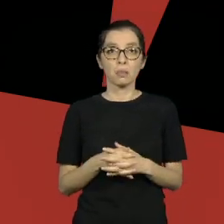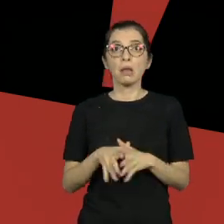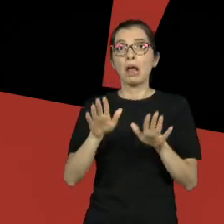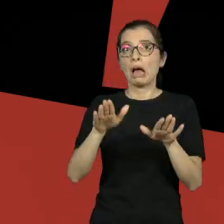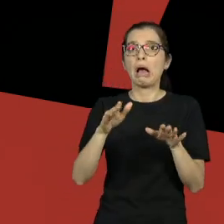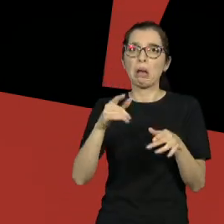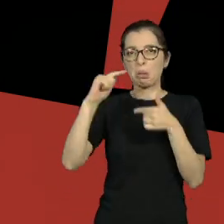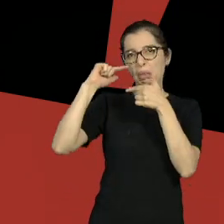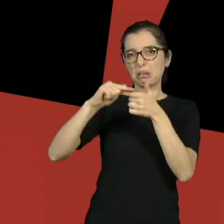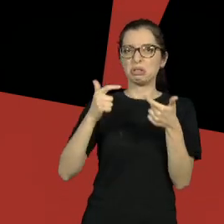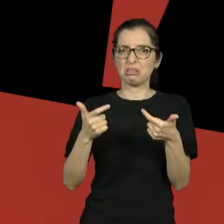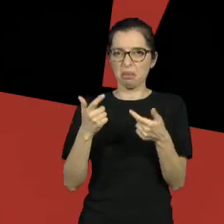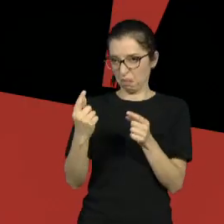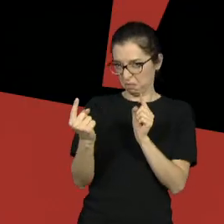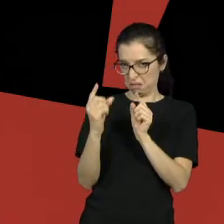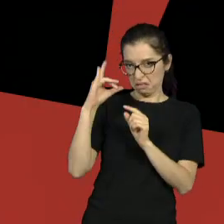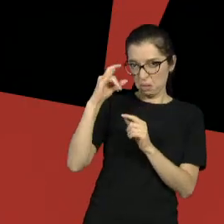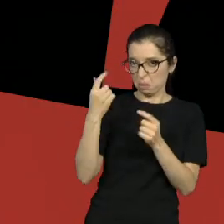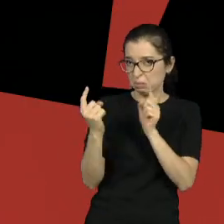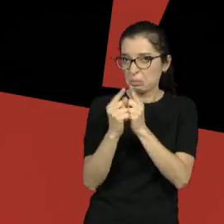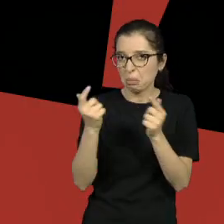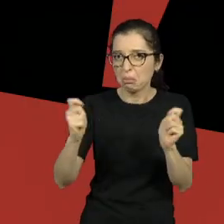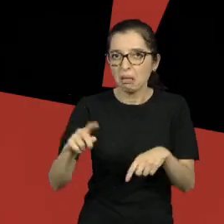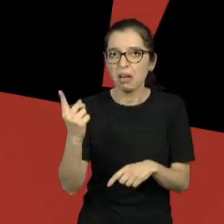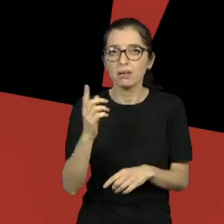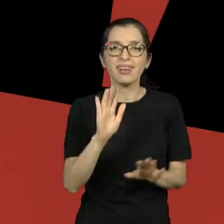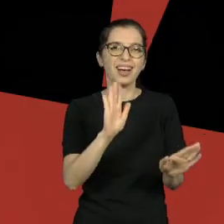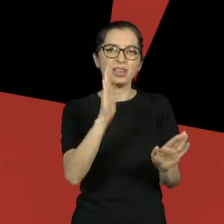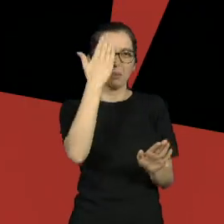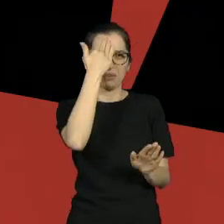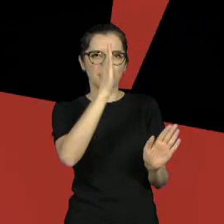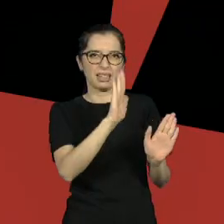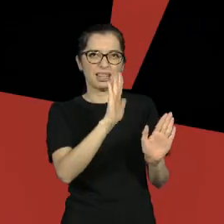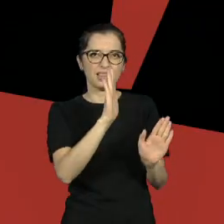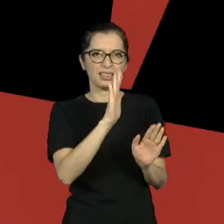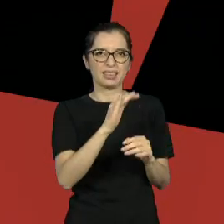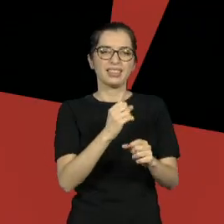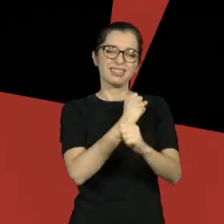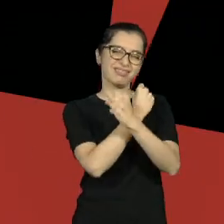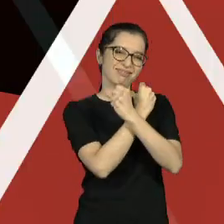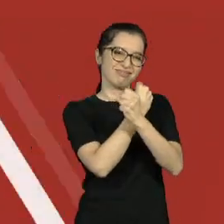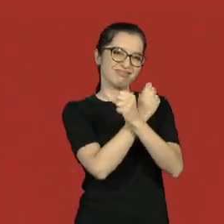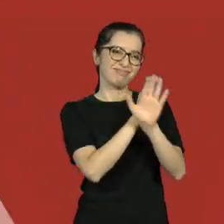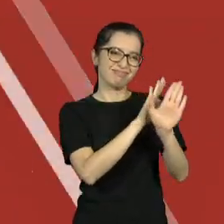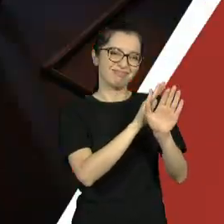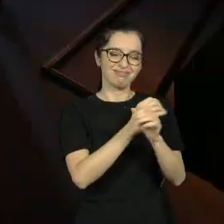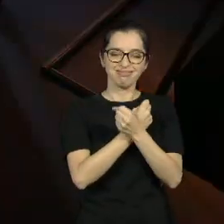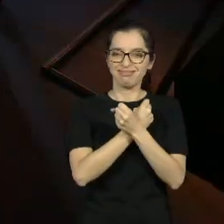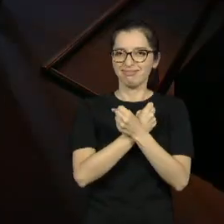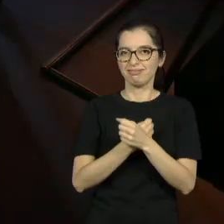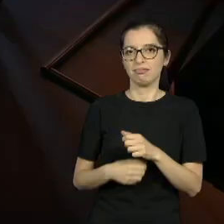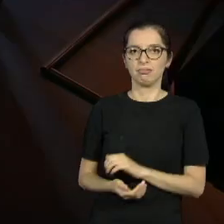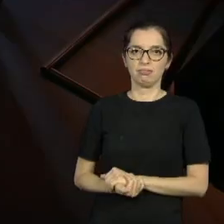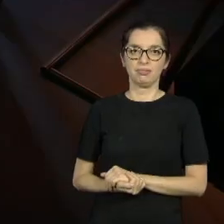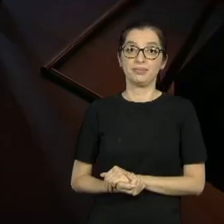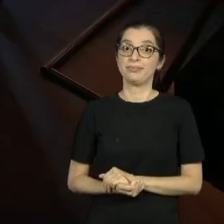quadradinho preto no Instagram não serve não é muito menos usar uma voz branca para dizer bacana forever